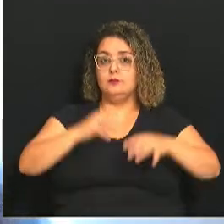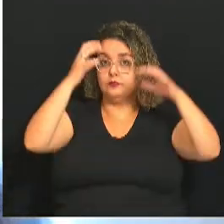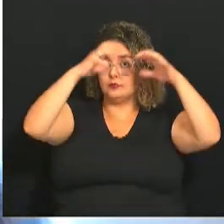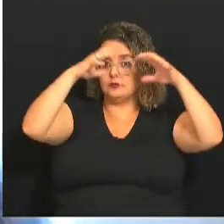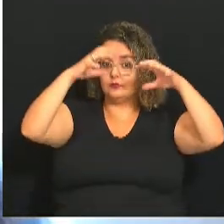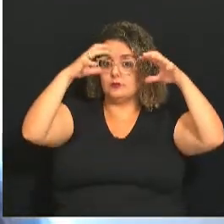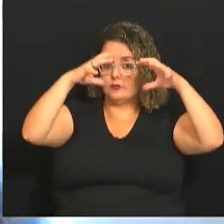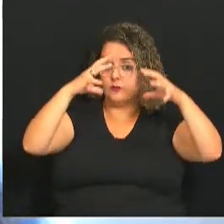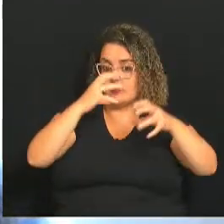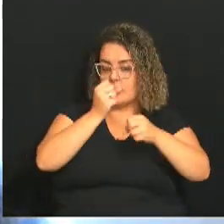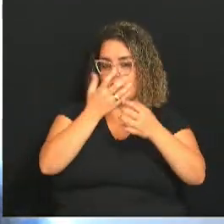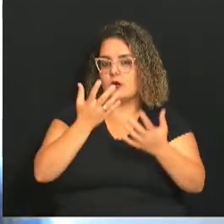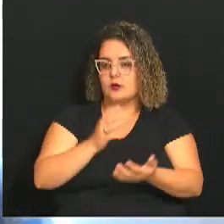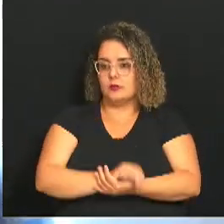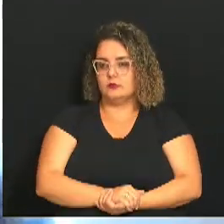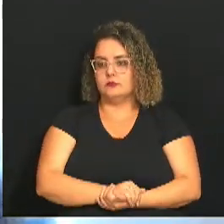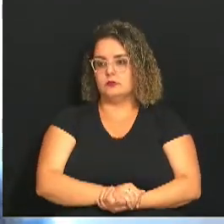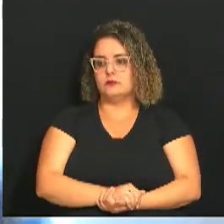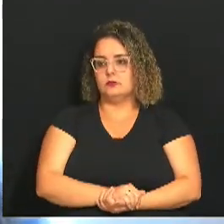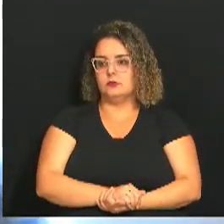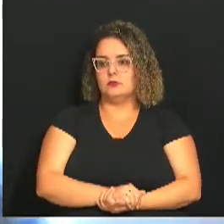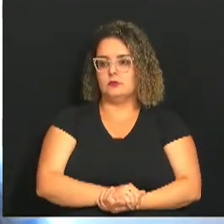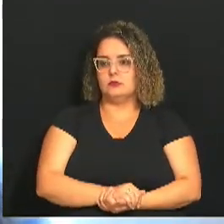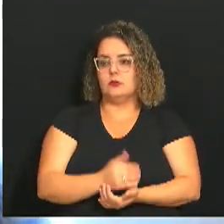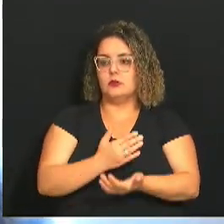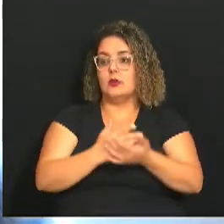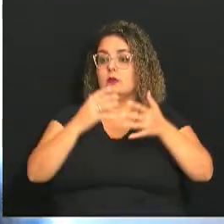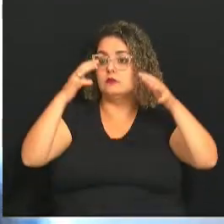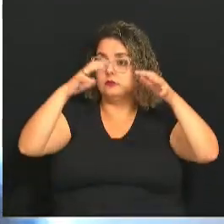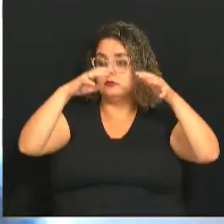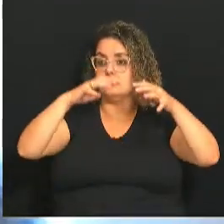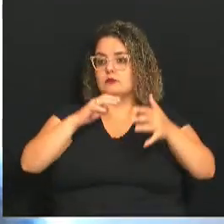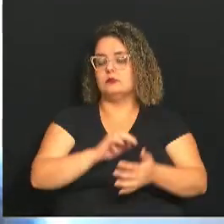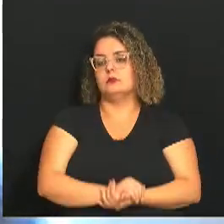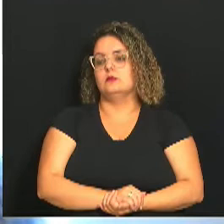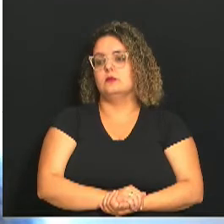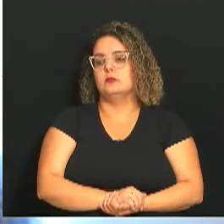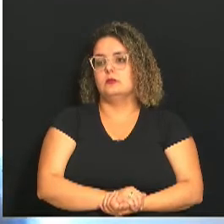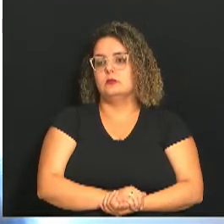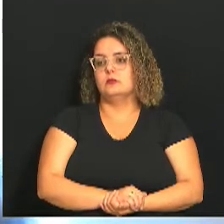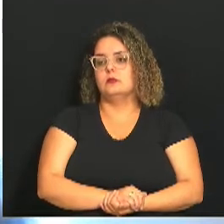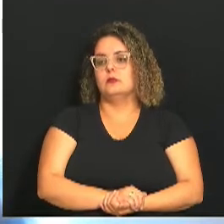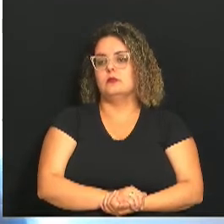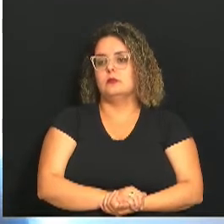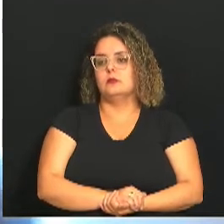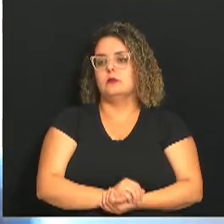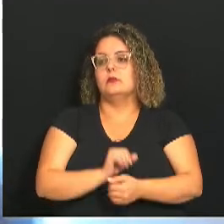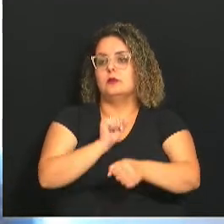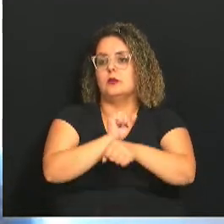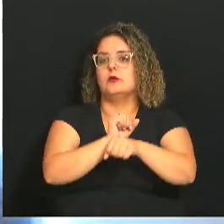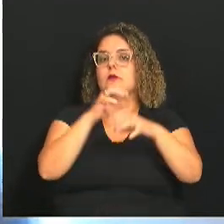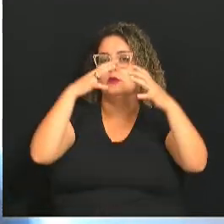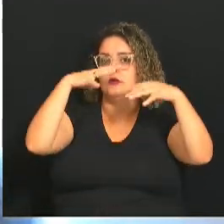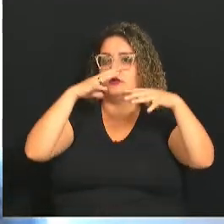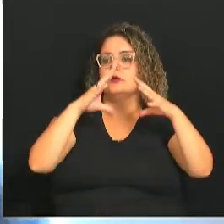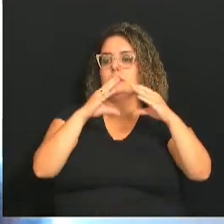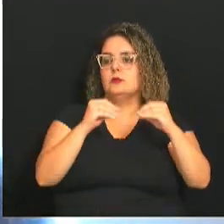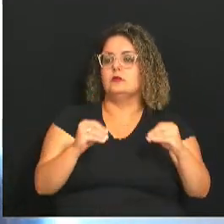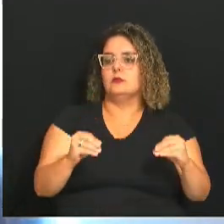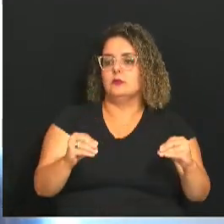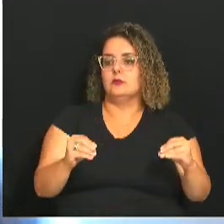intensa. Se começar a chover, quem sabe eu adio um pouco, vamos esperar a chuva passar. Né? Esse tipo de